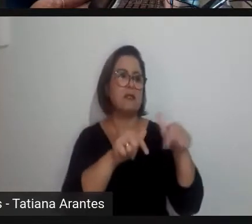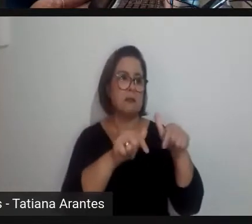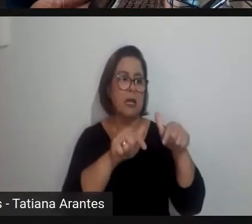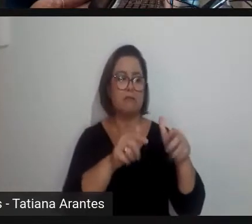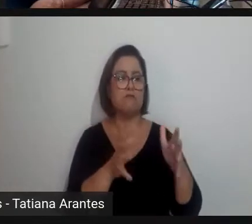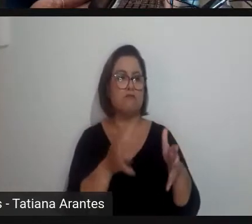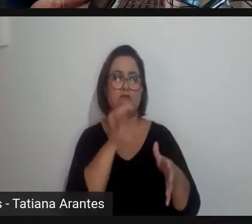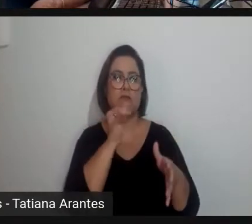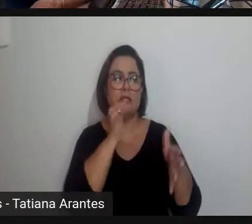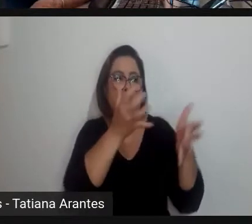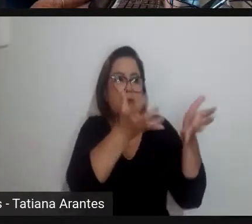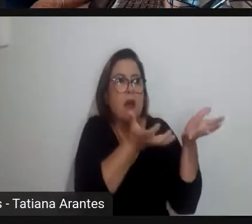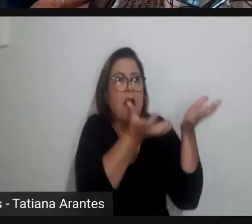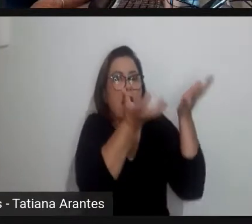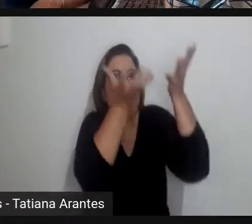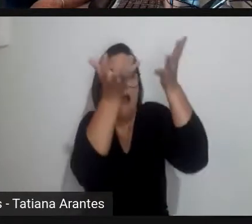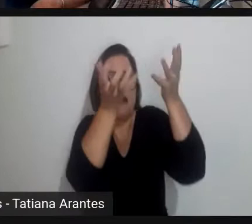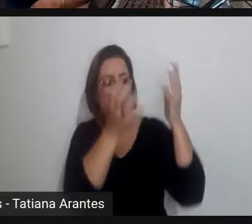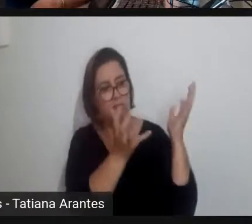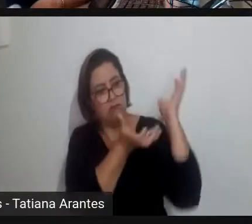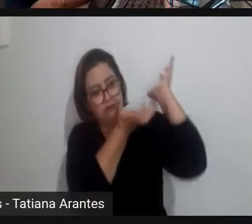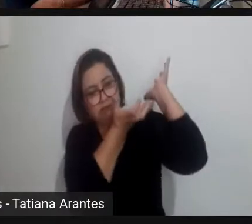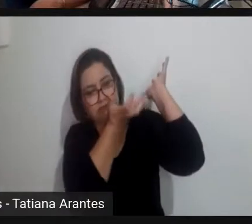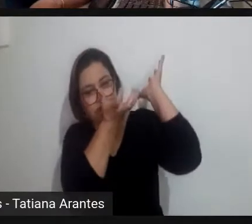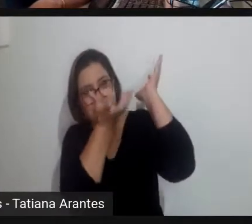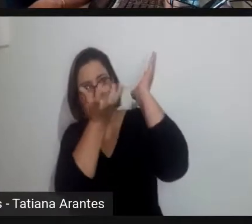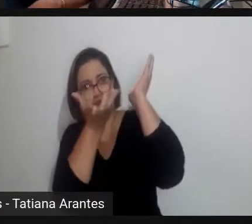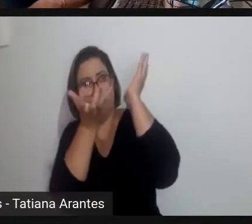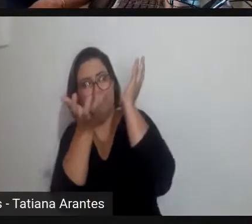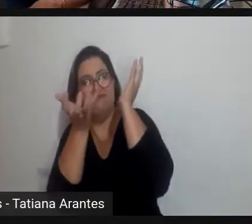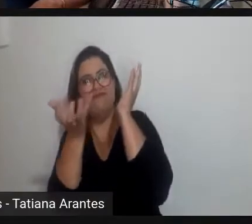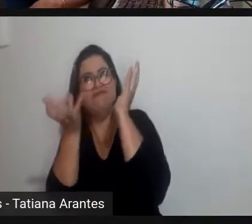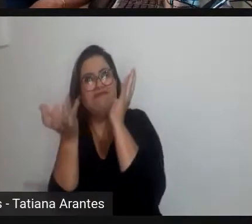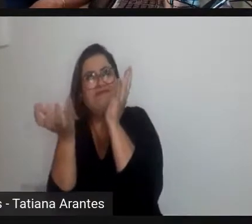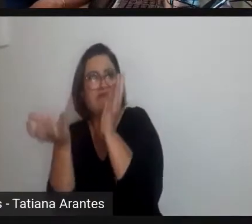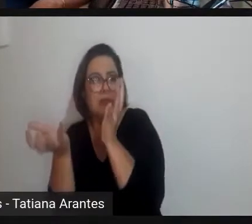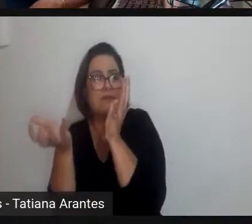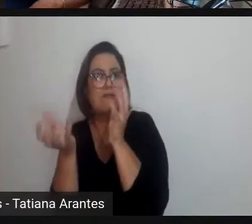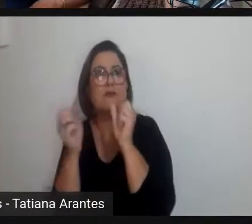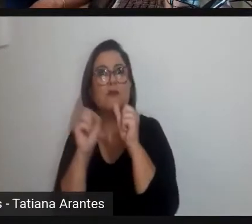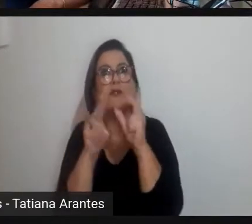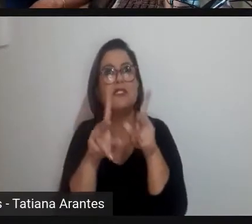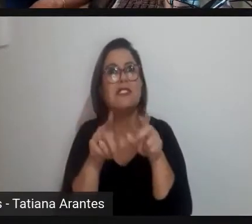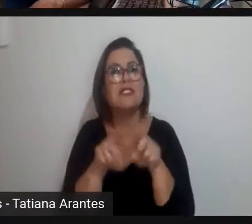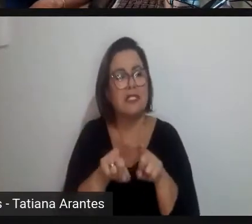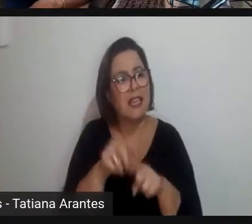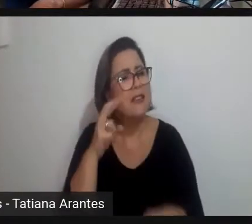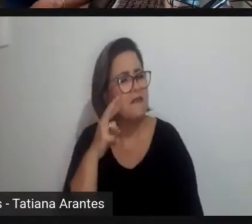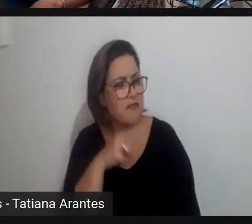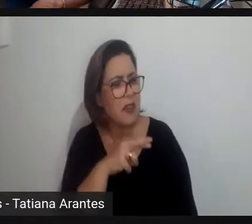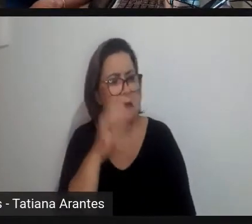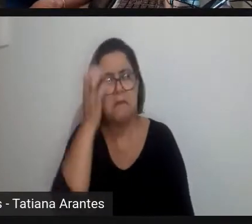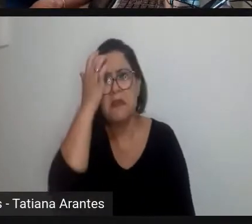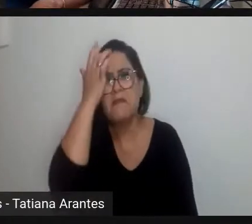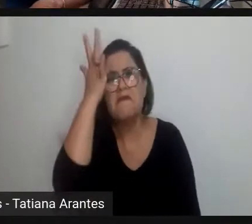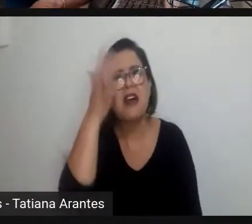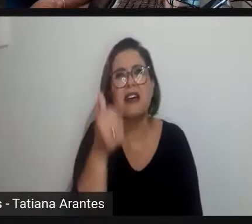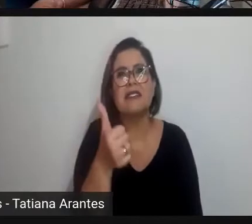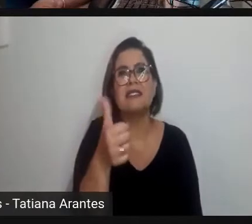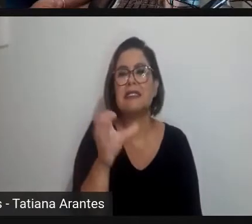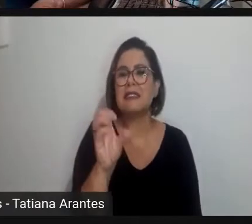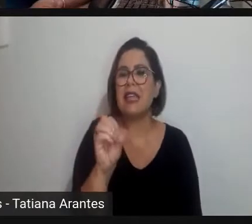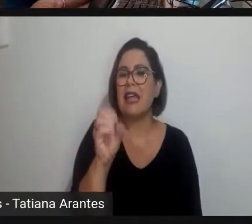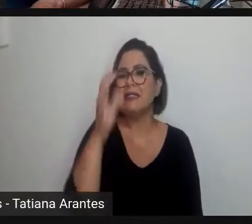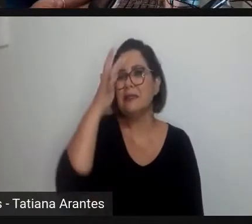um equipamento que pese 100 quilos. Bom, aí é fácil, aparentemente. Olha, 10 quilos, 100 dividido por 10, cada um